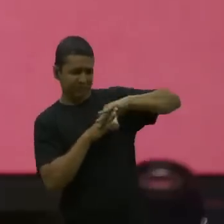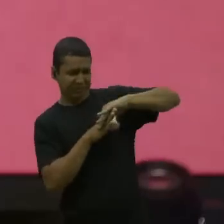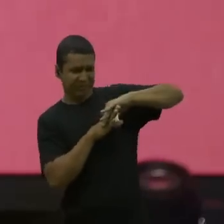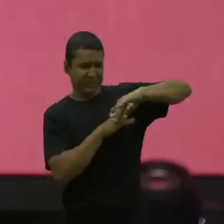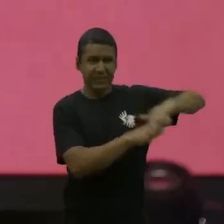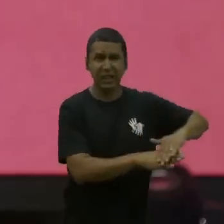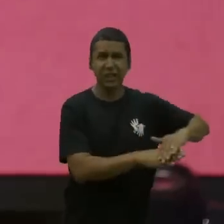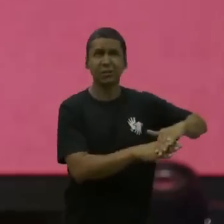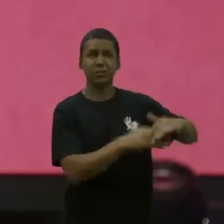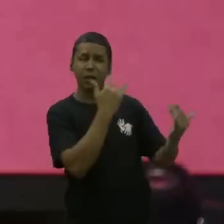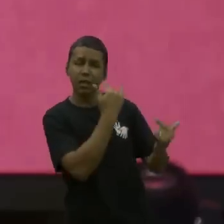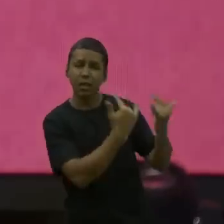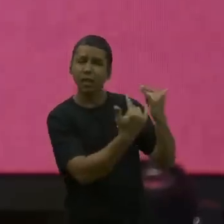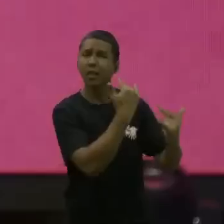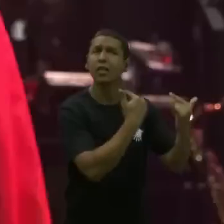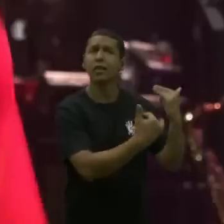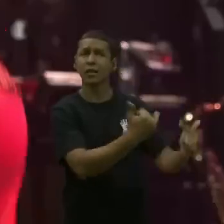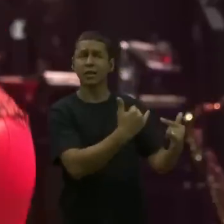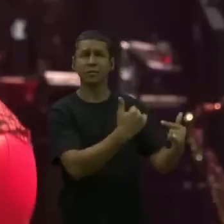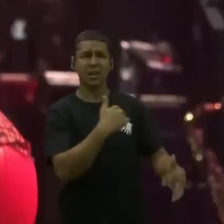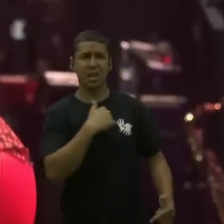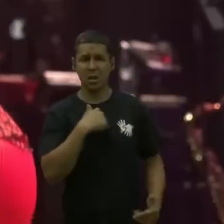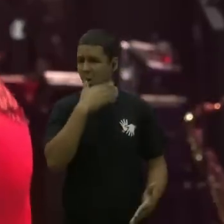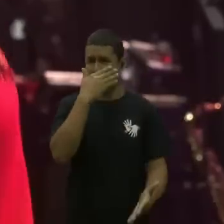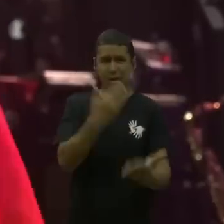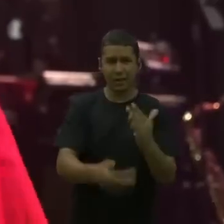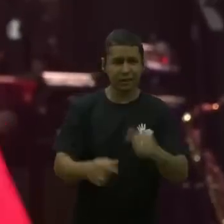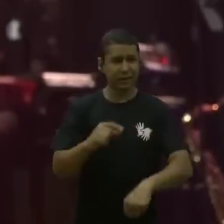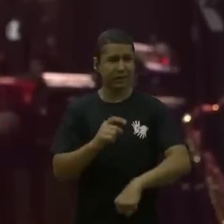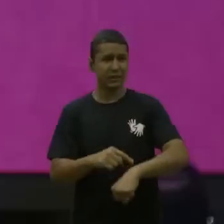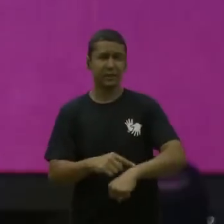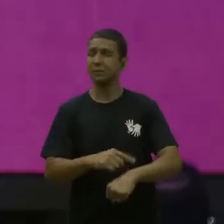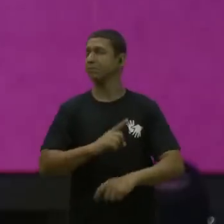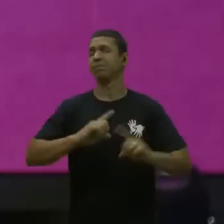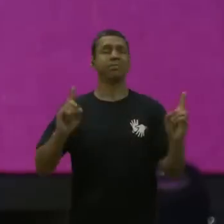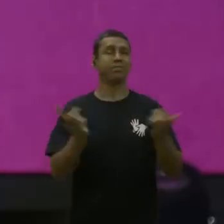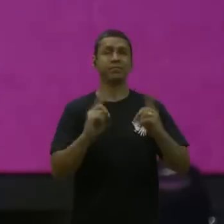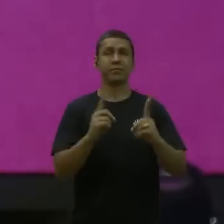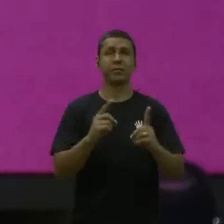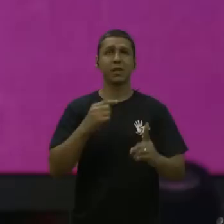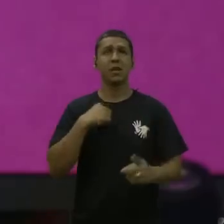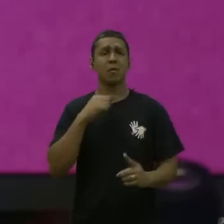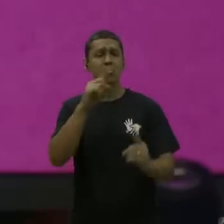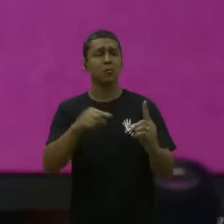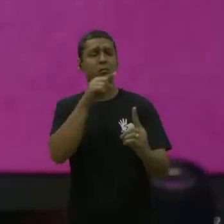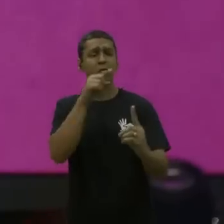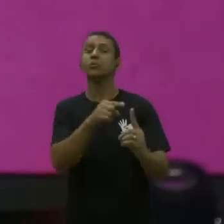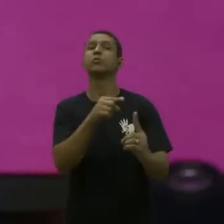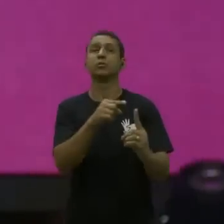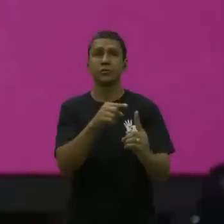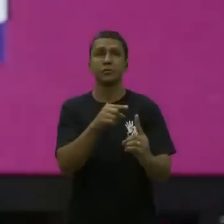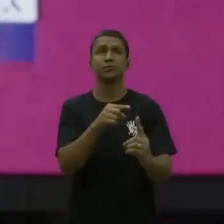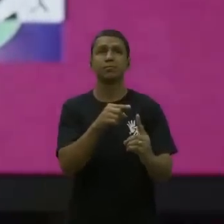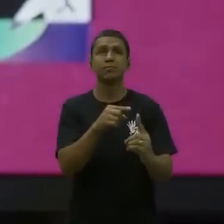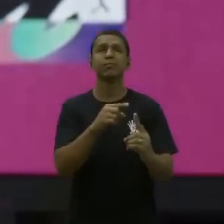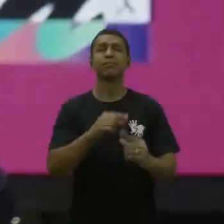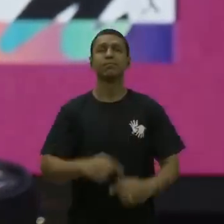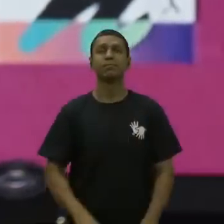as vaidades. Eu não vou perder tempo. Eu vou cumprir o que vim fazer.